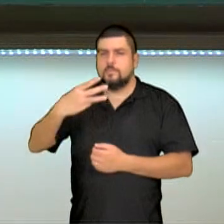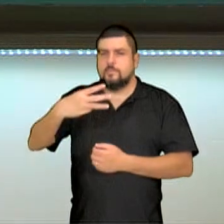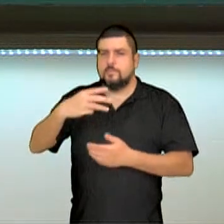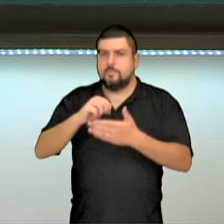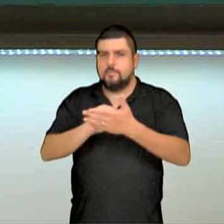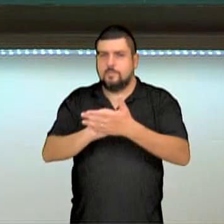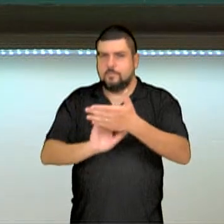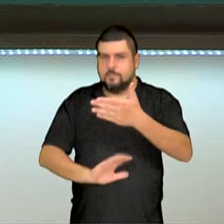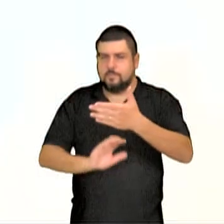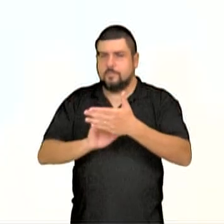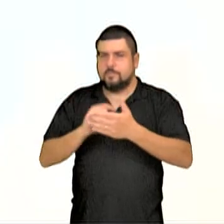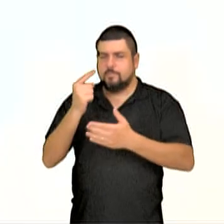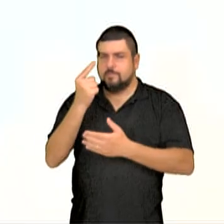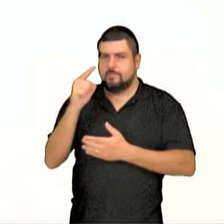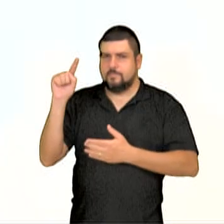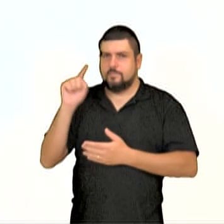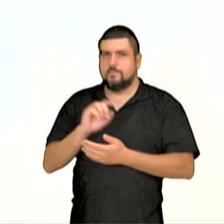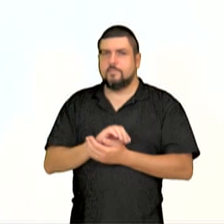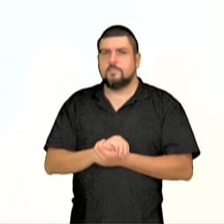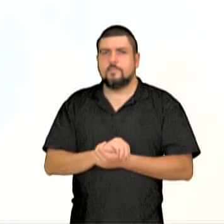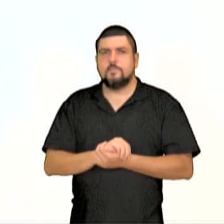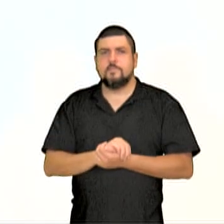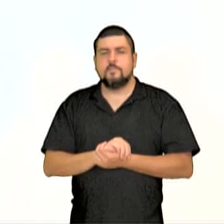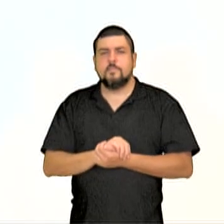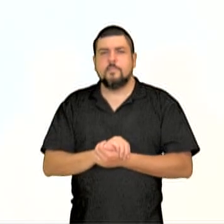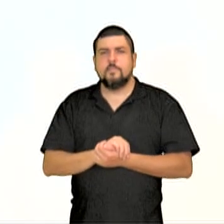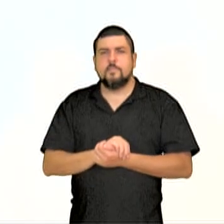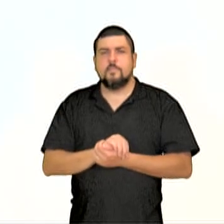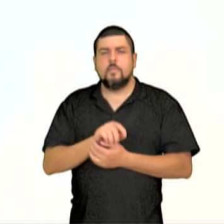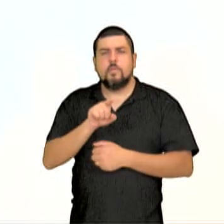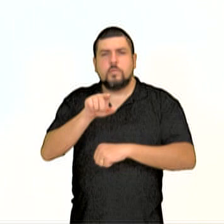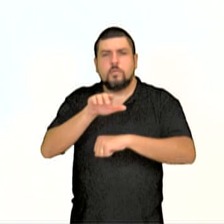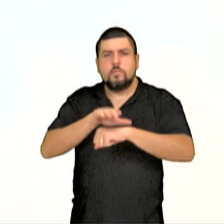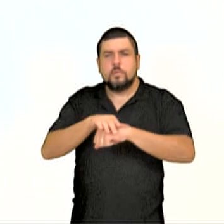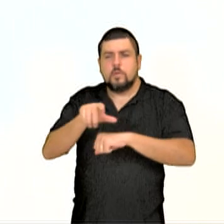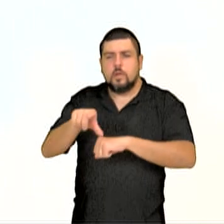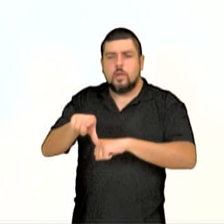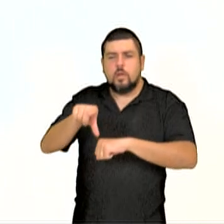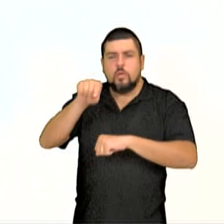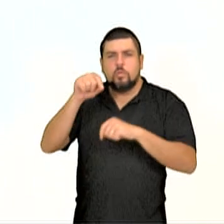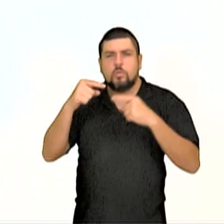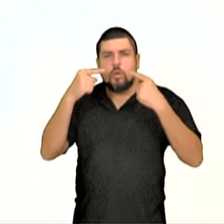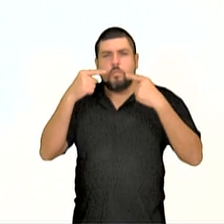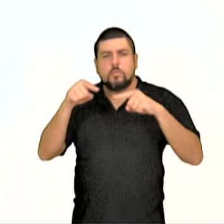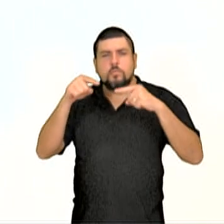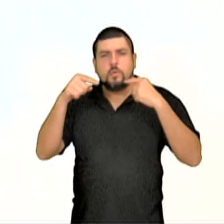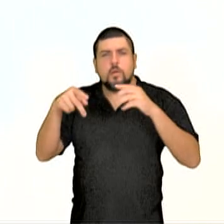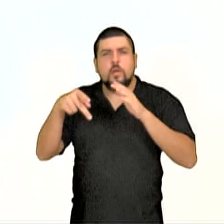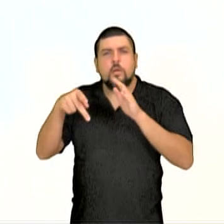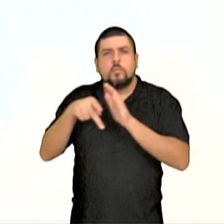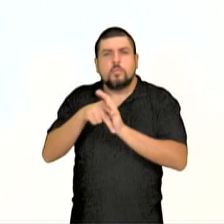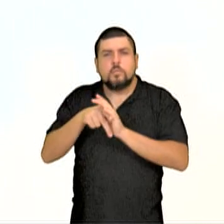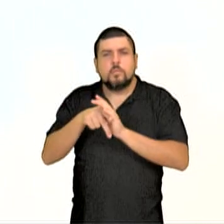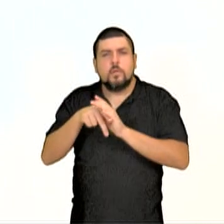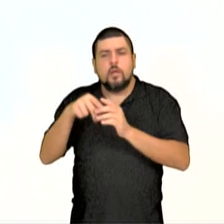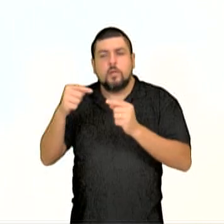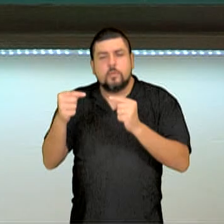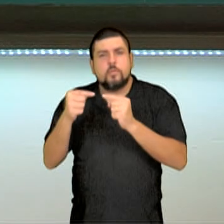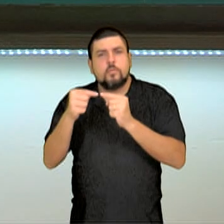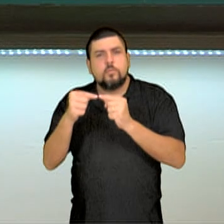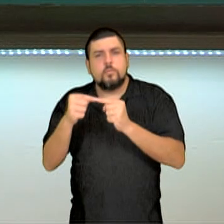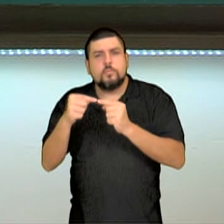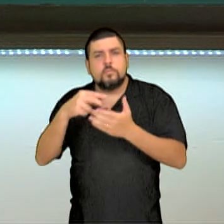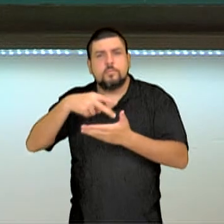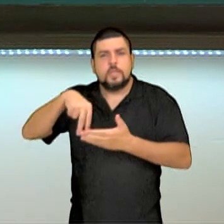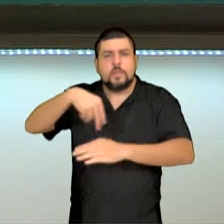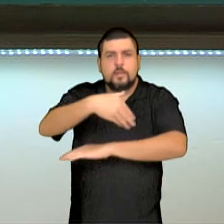exercício e último. Escolha uma música que tenha relação às danças de rua. Então, você vai escolher uma música que tenha relação. A gente viu vários